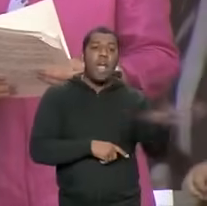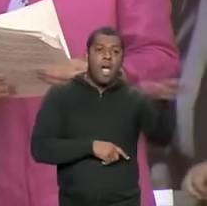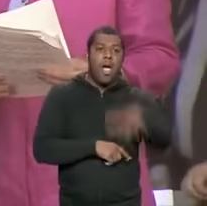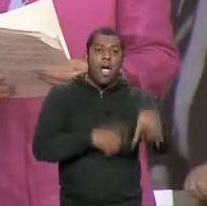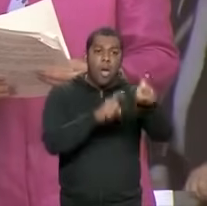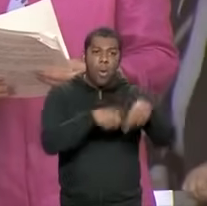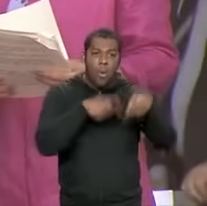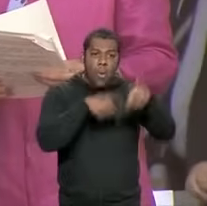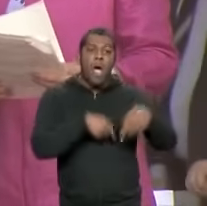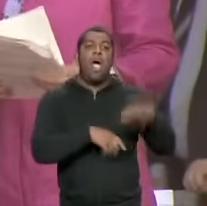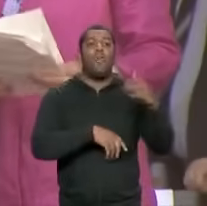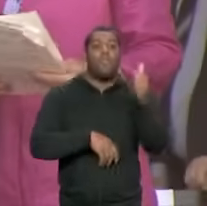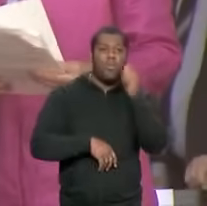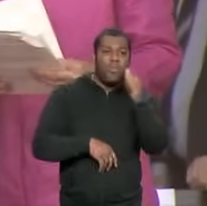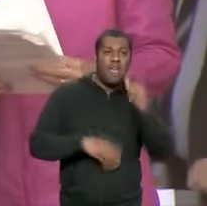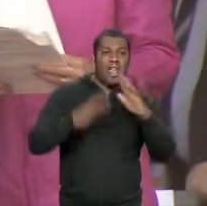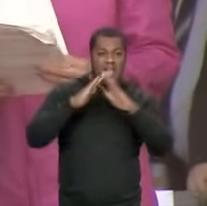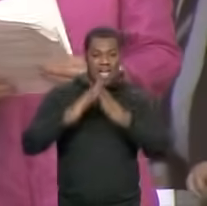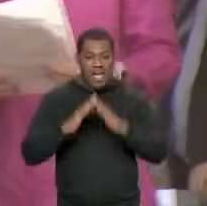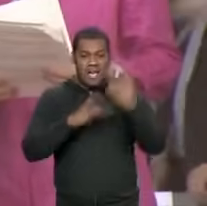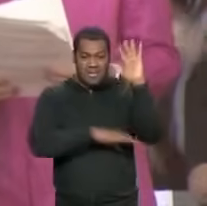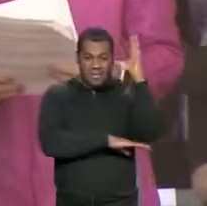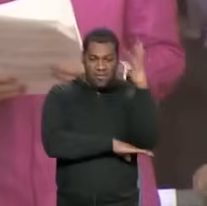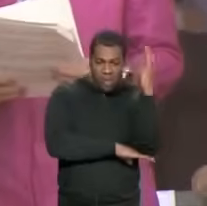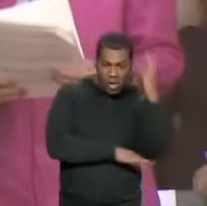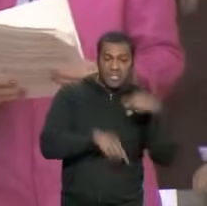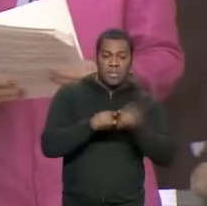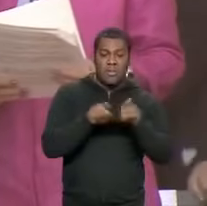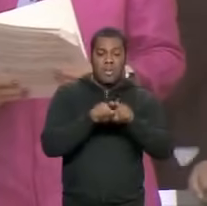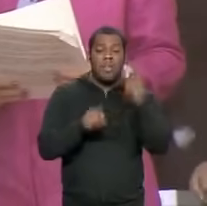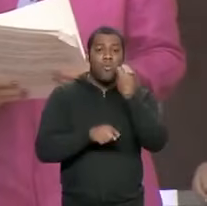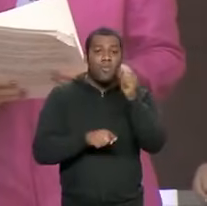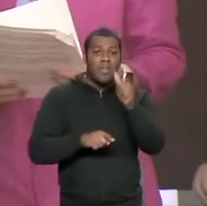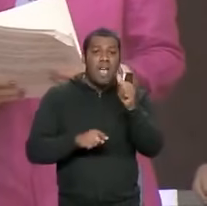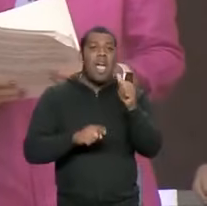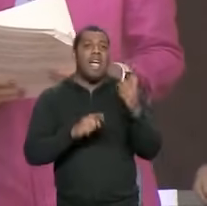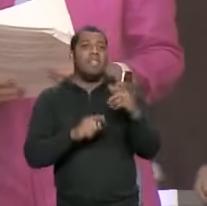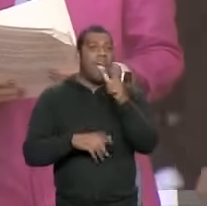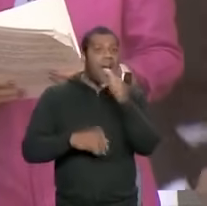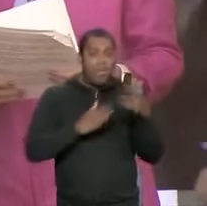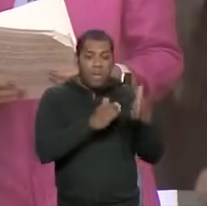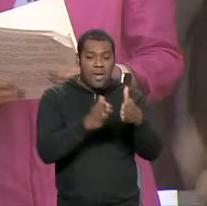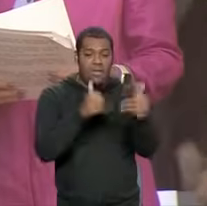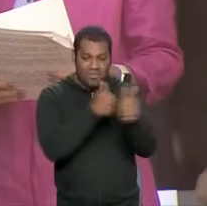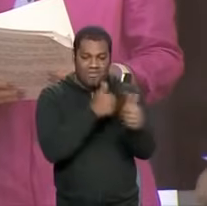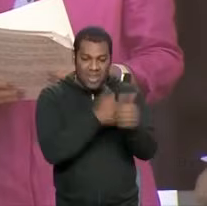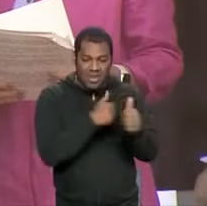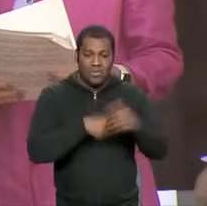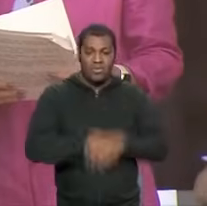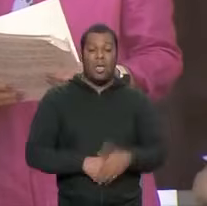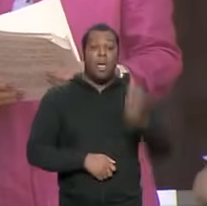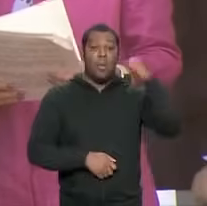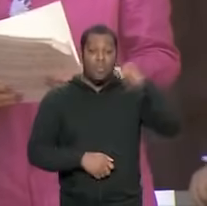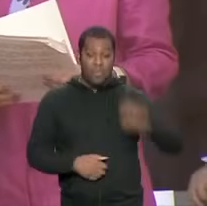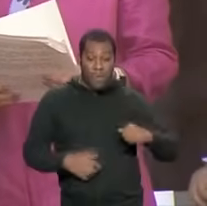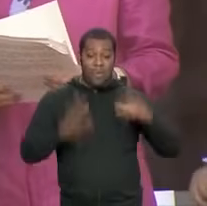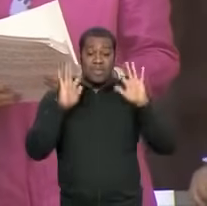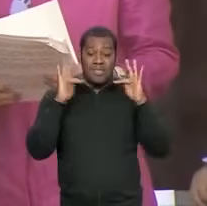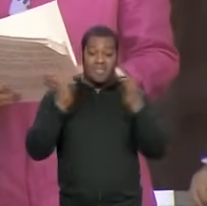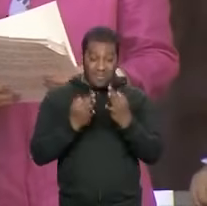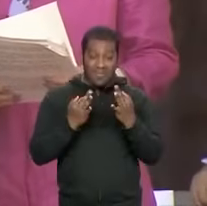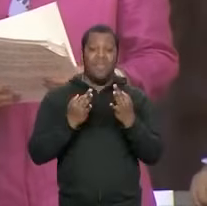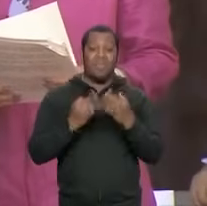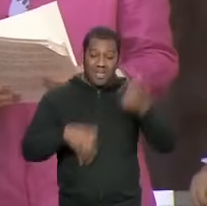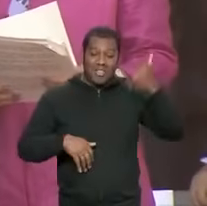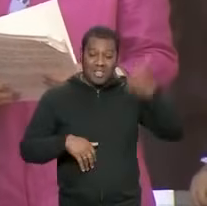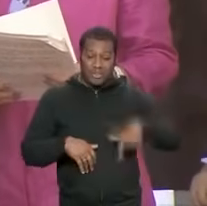das floresta e das águas o bolsa família voltou melhor e maior o Minha Casa Minha